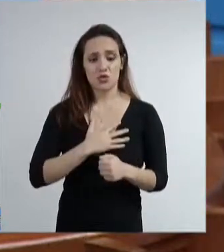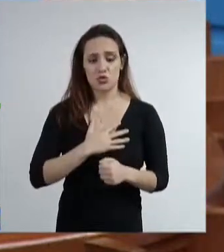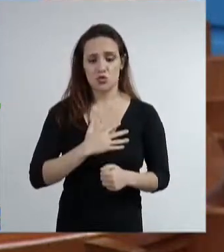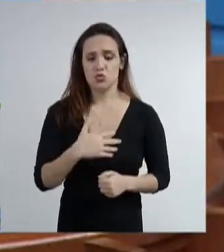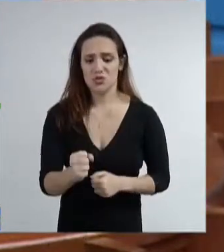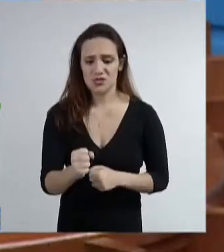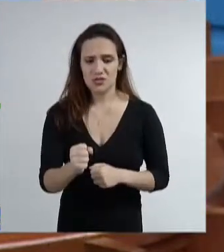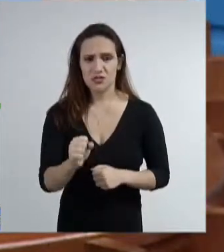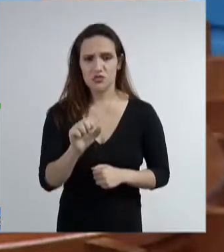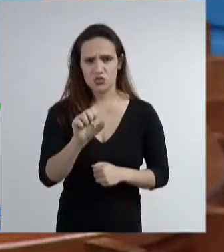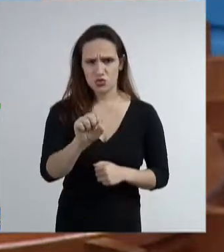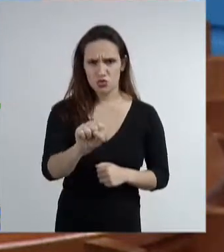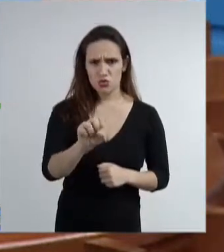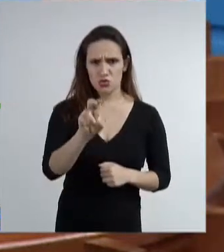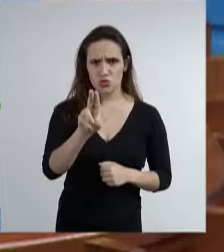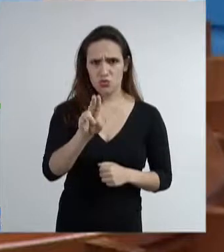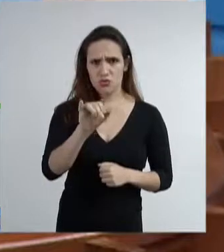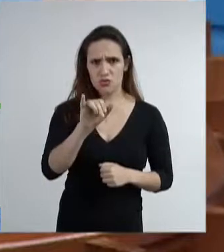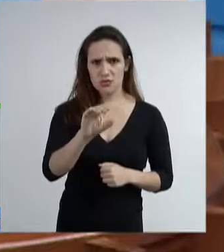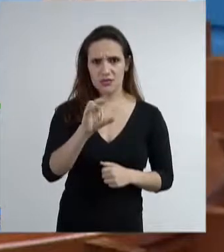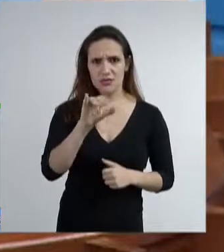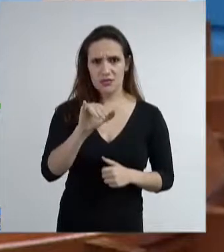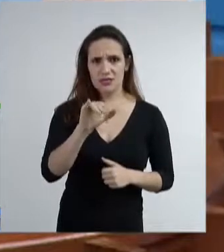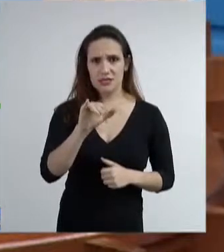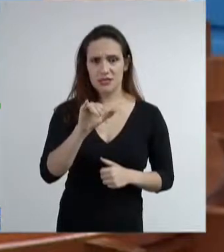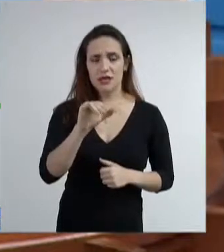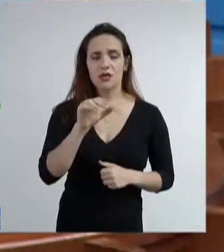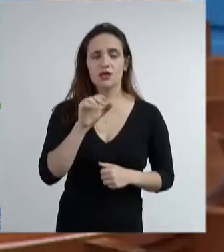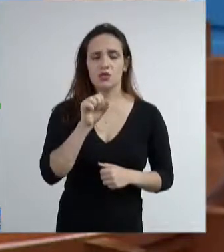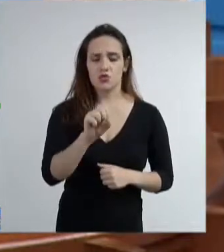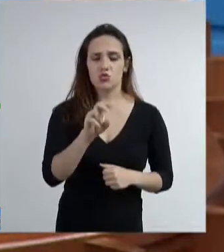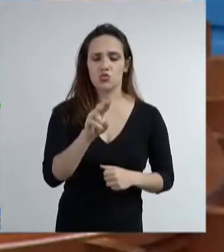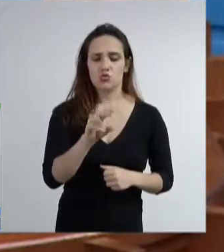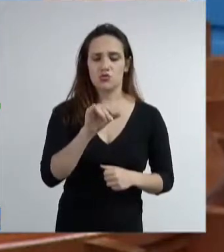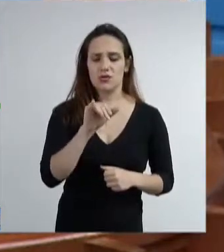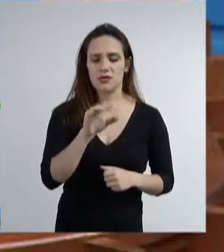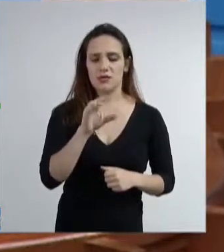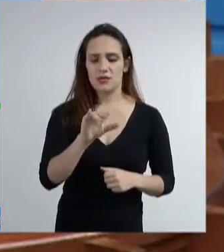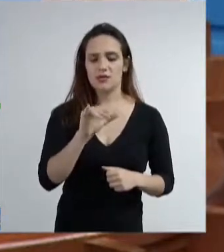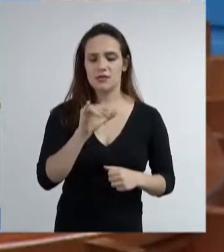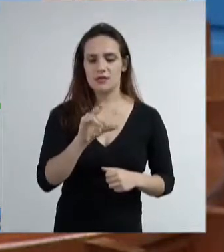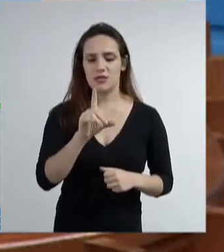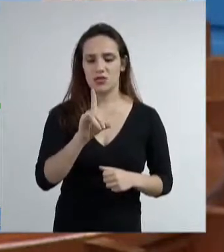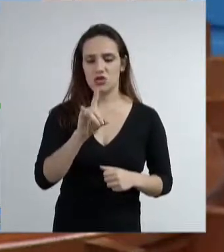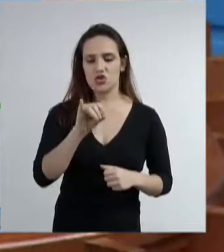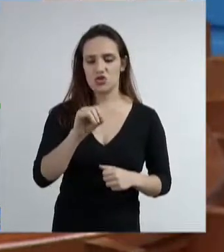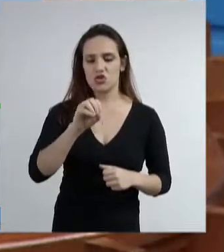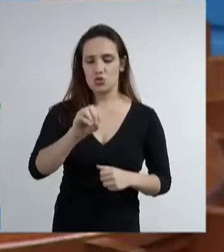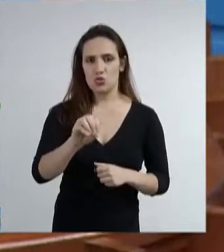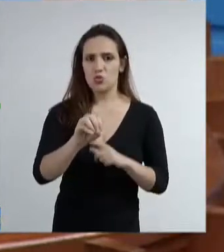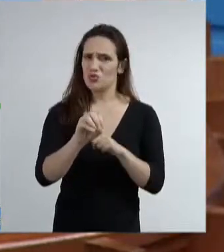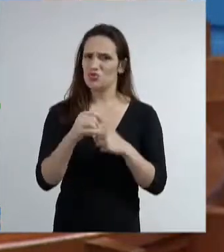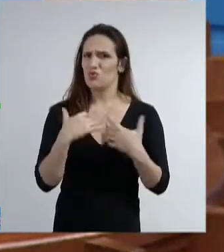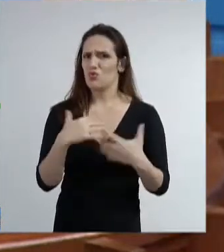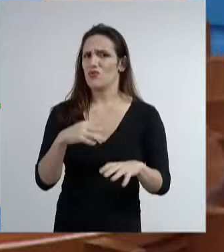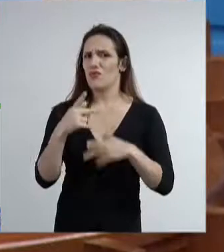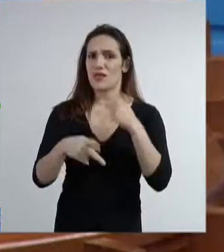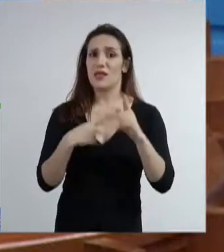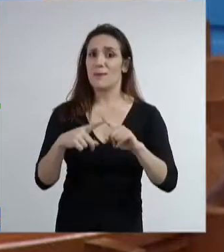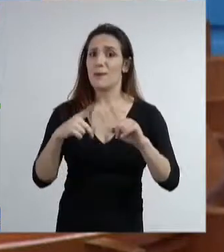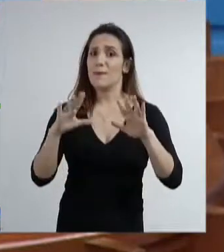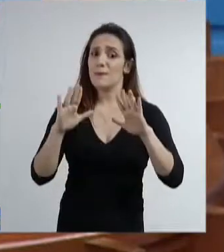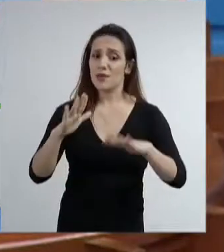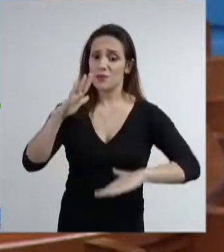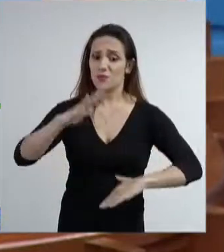uma palavra que muita gente não gosta de mencionar, mas cada vez mais aqueles profissionais dessa